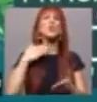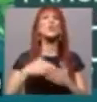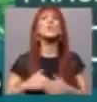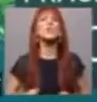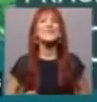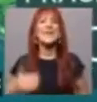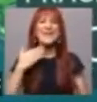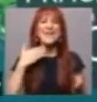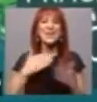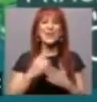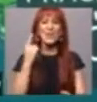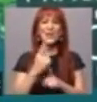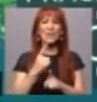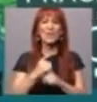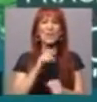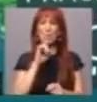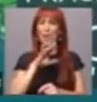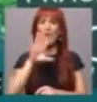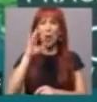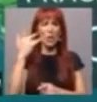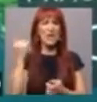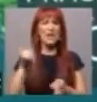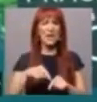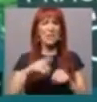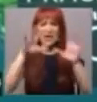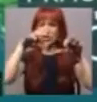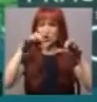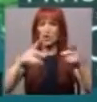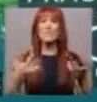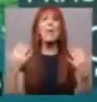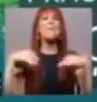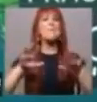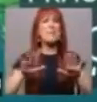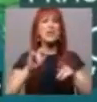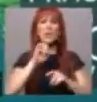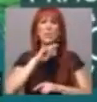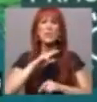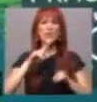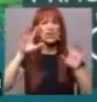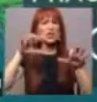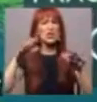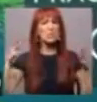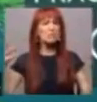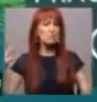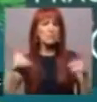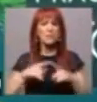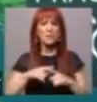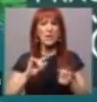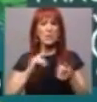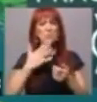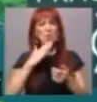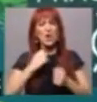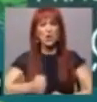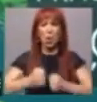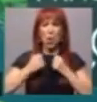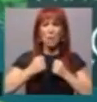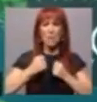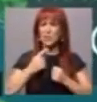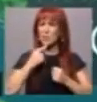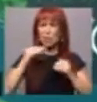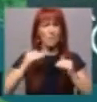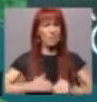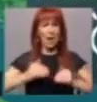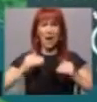Na segunda-feira mantém-se a probabilidade de ocorrência de precipitação, ainda que a probabilidade de ocorrência de precipitação moderada ou forte seja muito